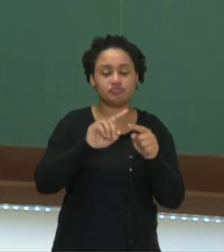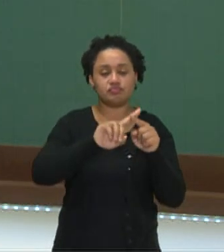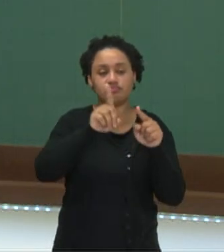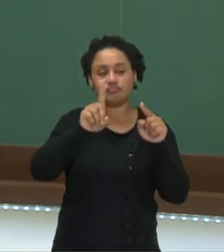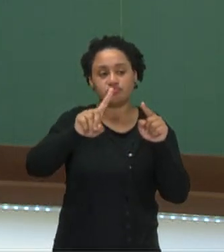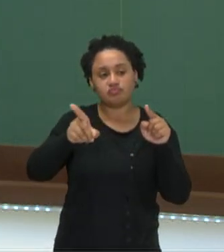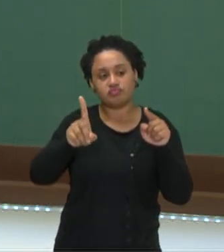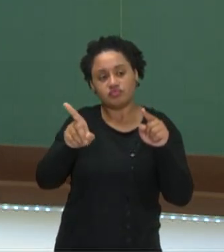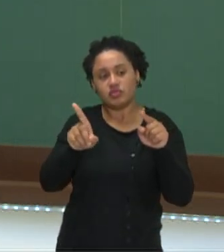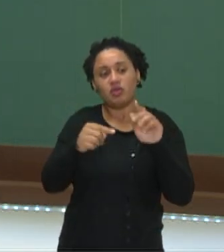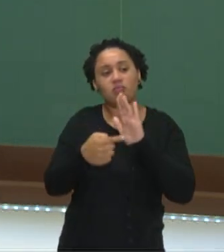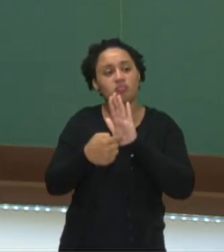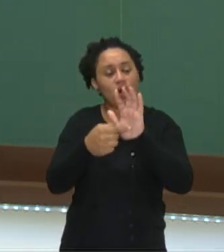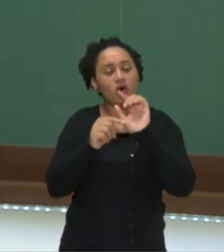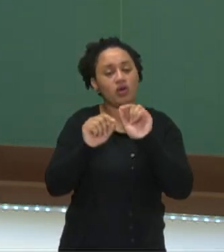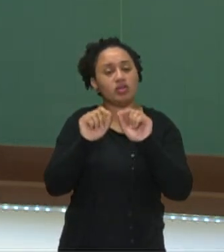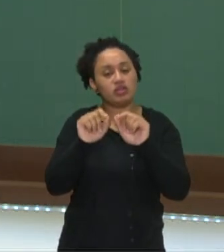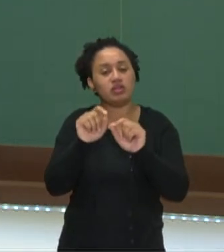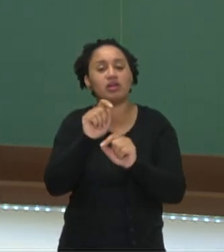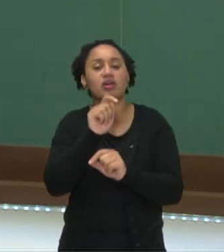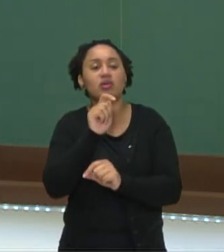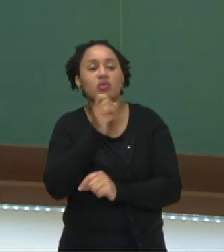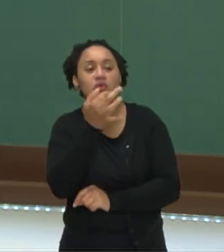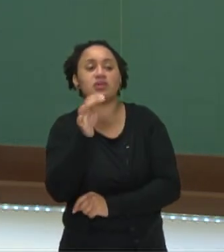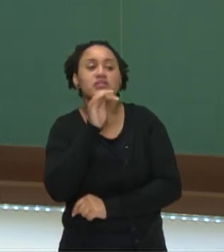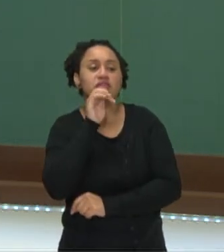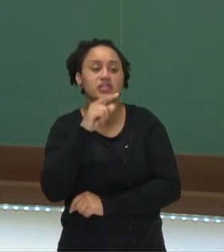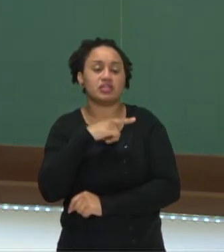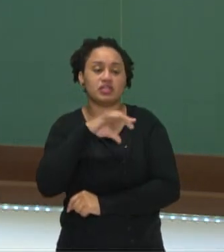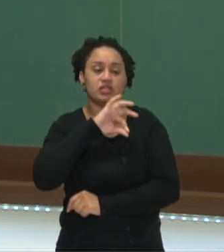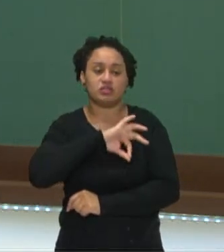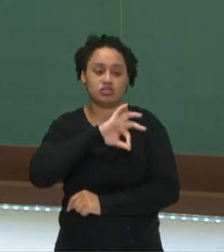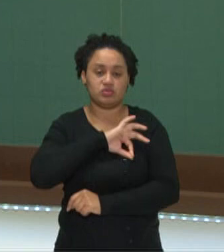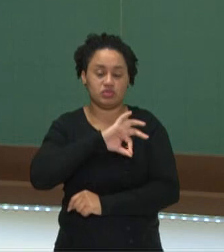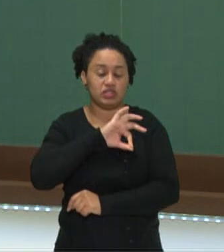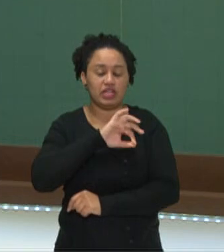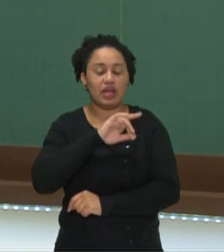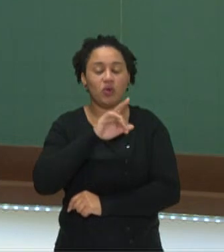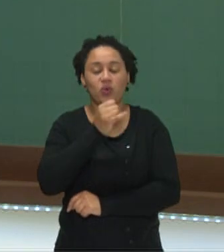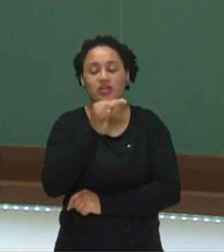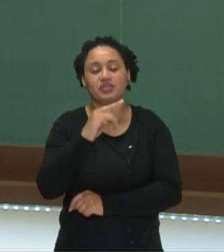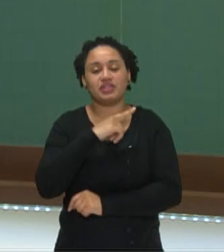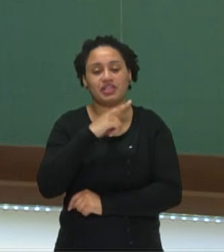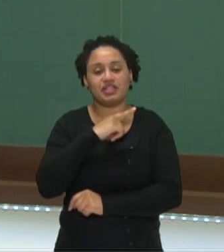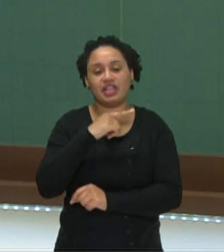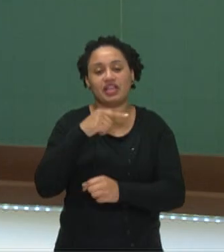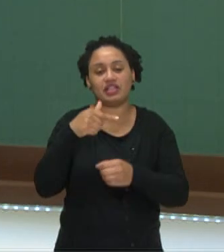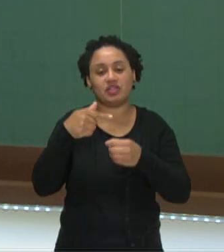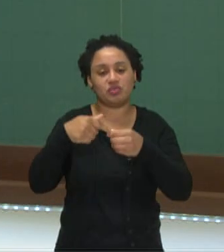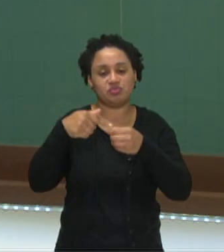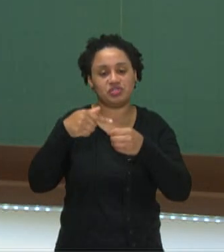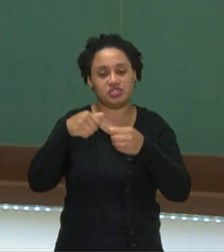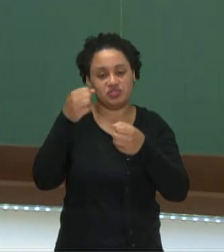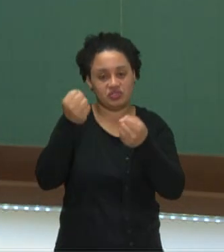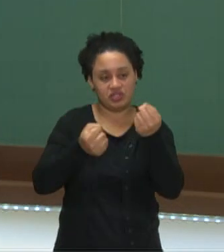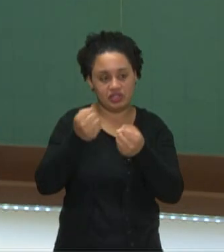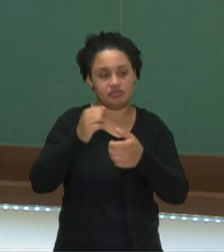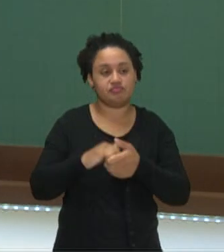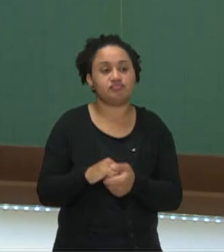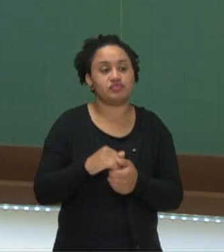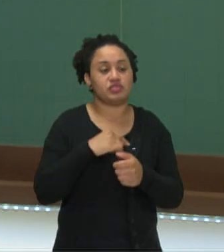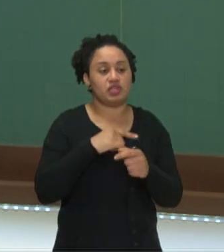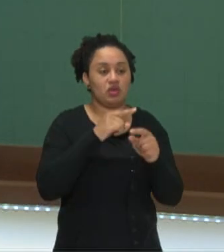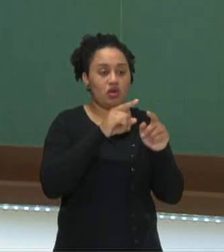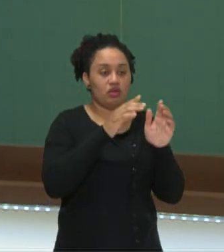aqui ela indica quanto que ainda tem de combustível nesse carro. Então veja no desenho 1 onde está a flechinha, no